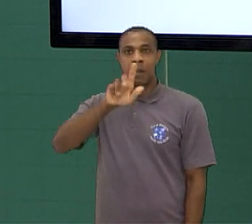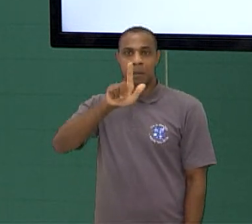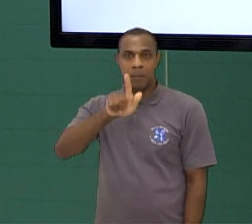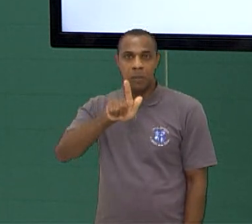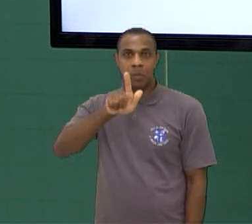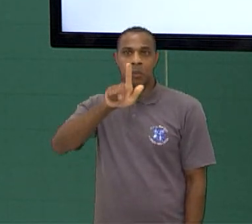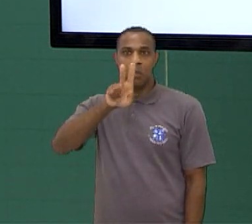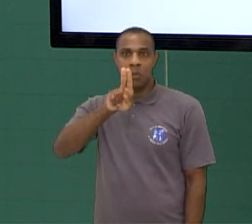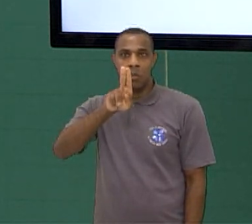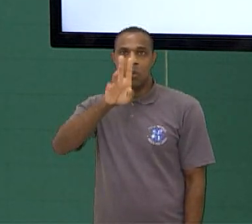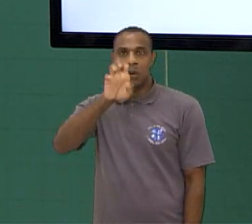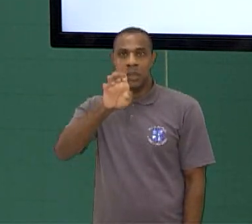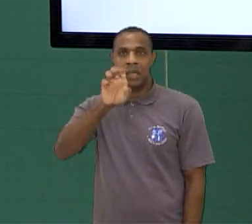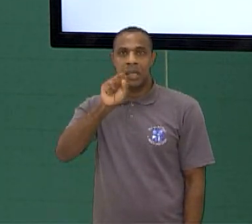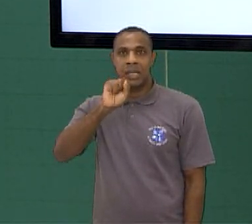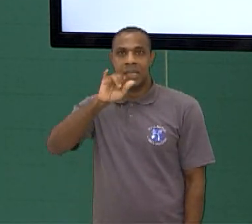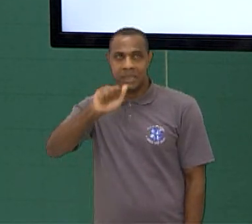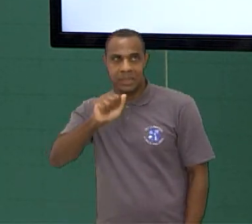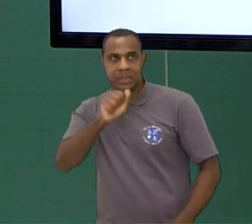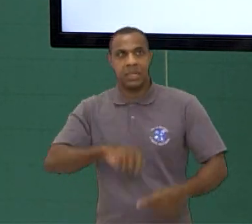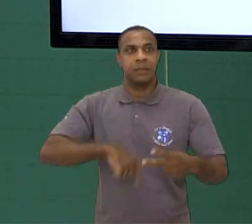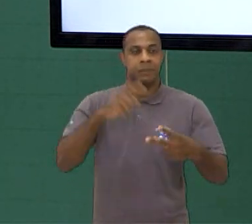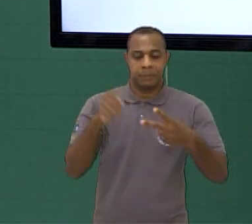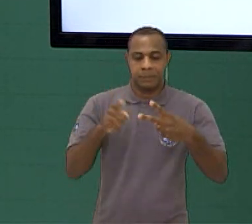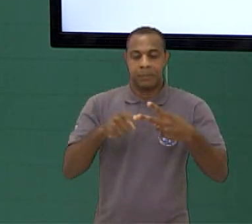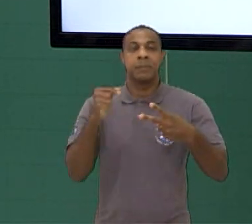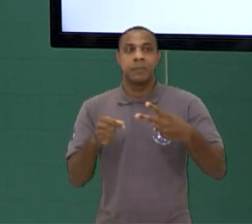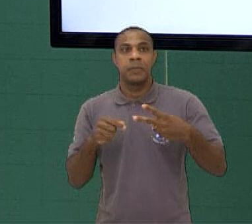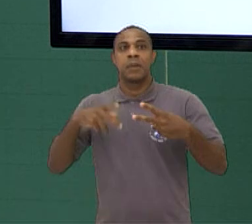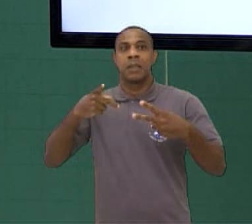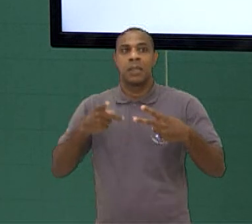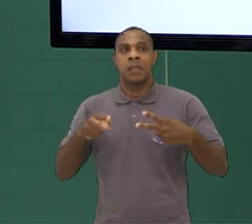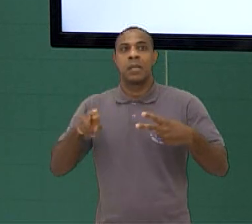né? Combatendo ou em combate com quem? O